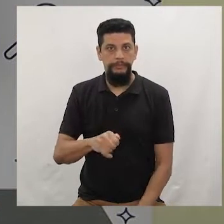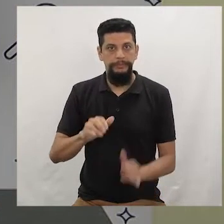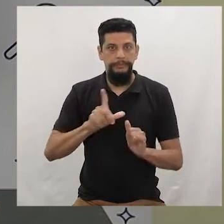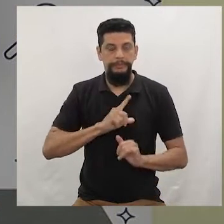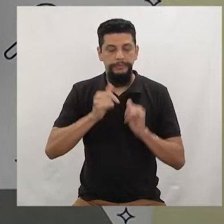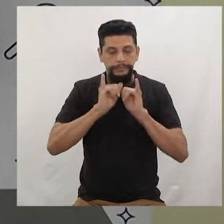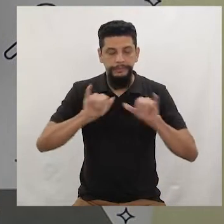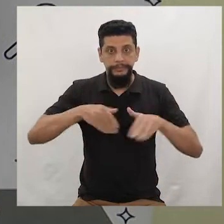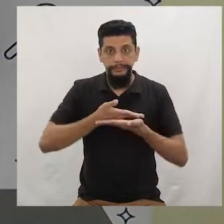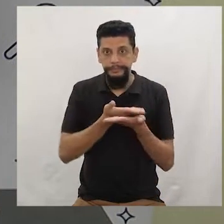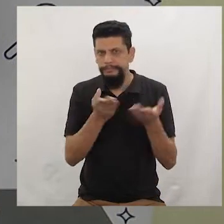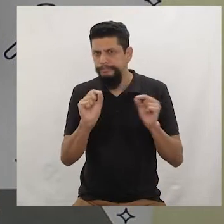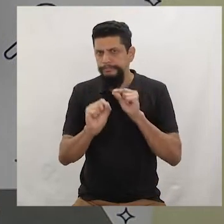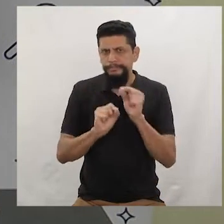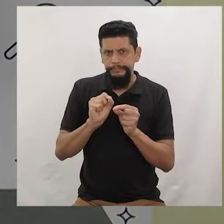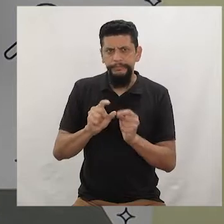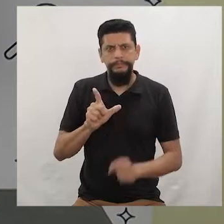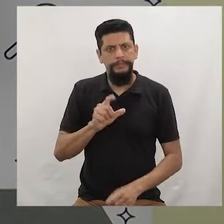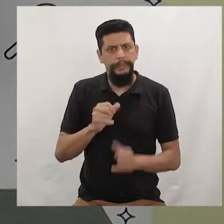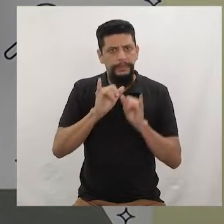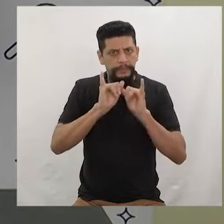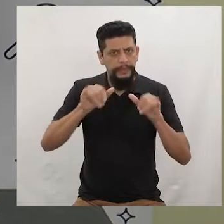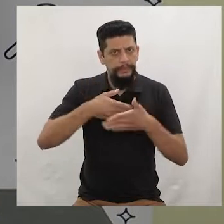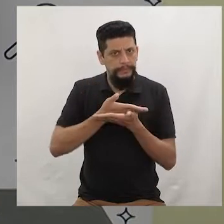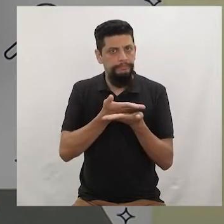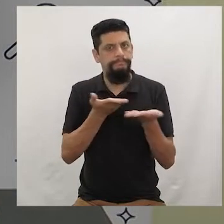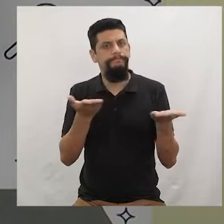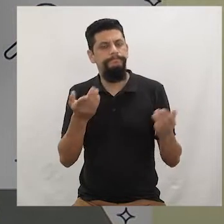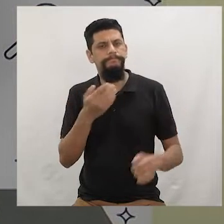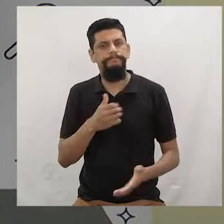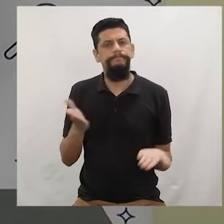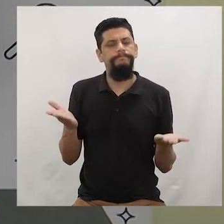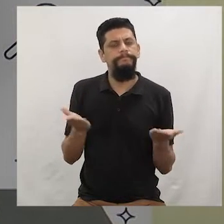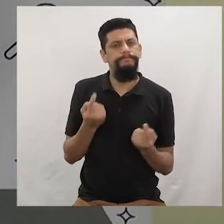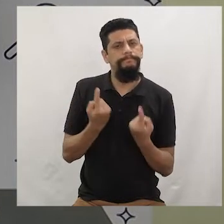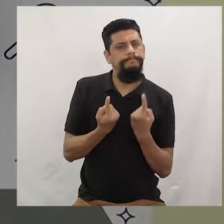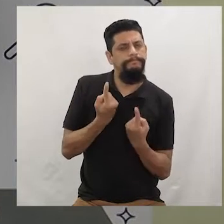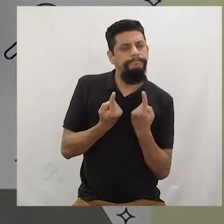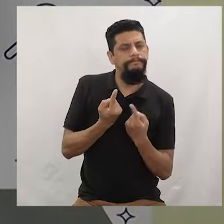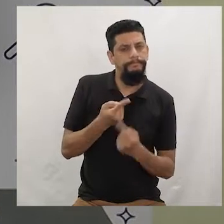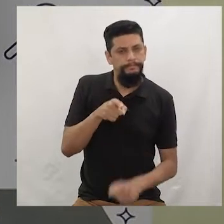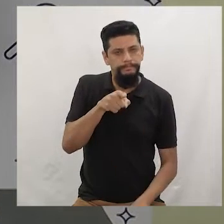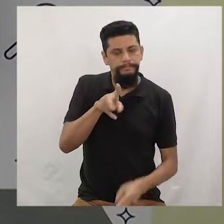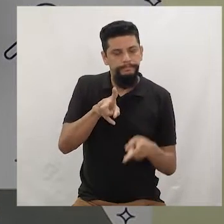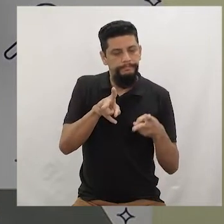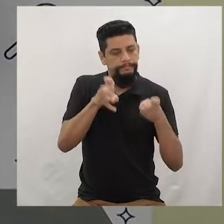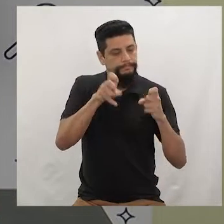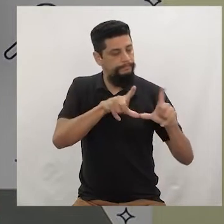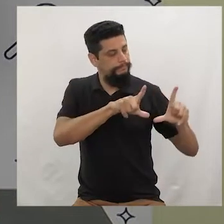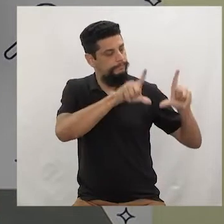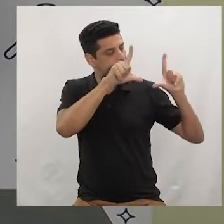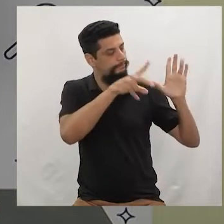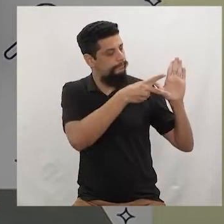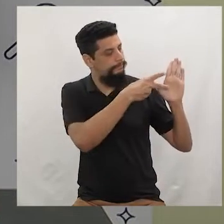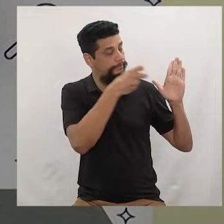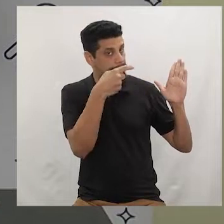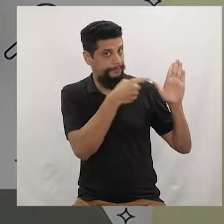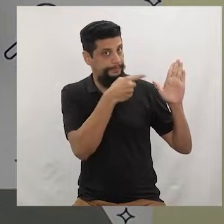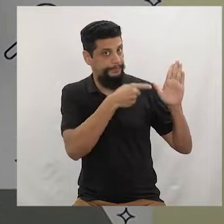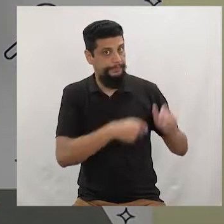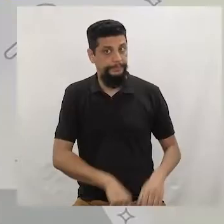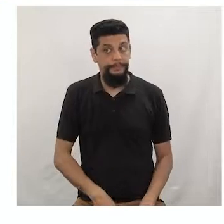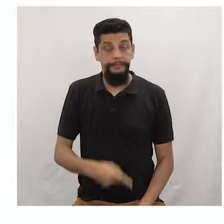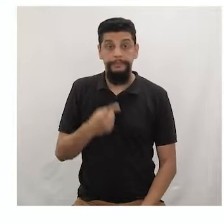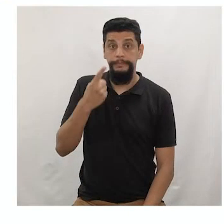um recadinho para nós. O que será que a Isa vai dar para nós de recado? Observem aí na tela.